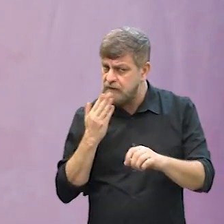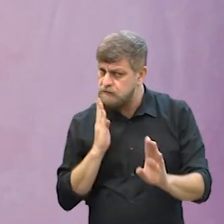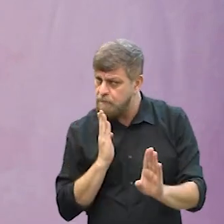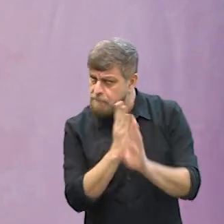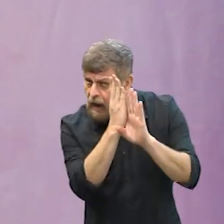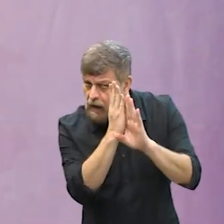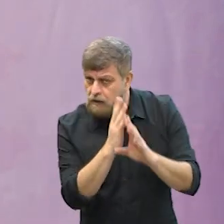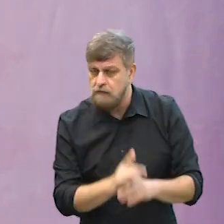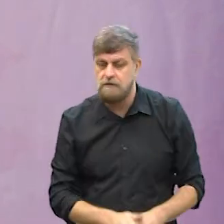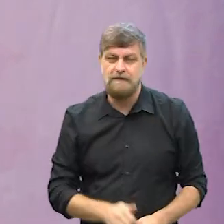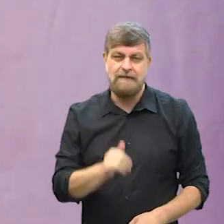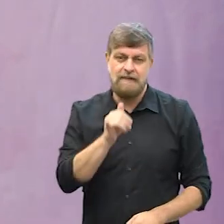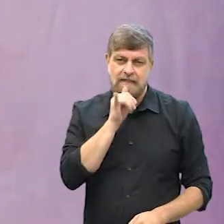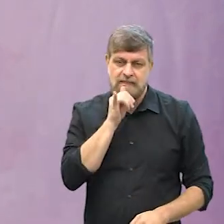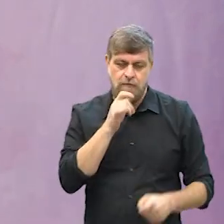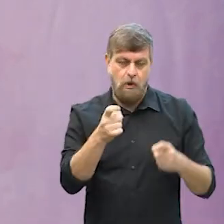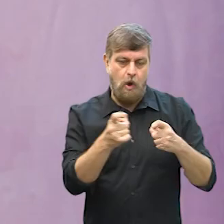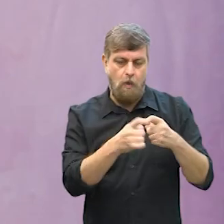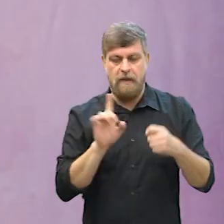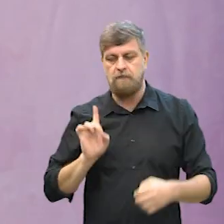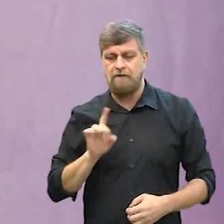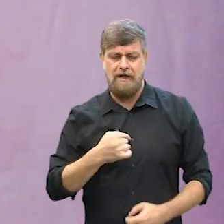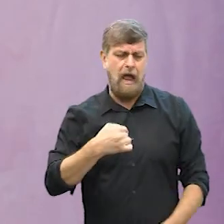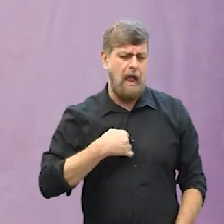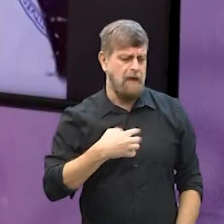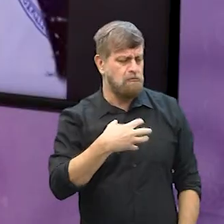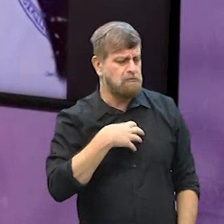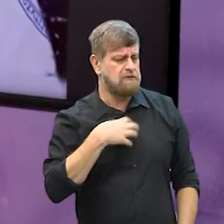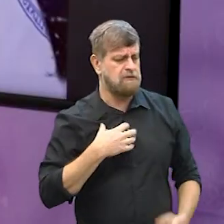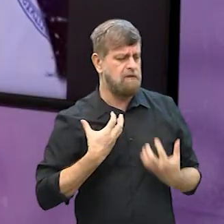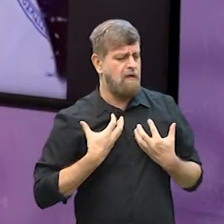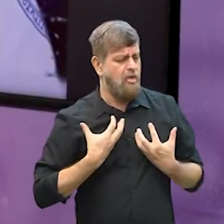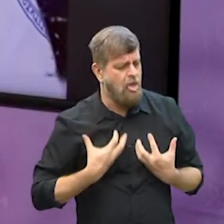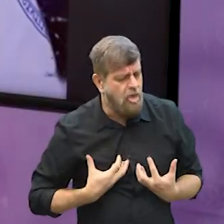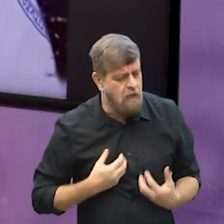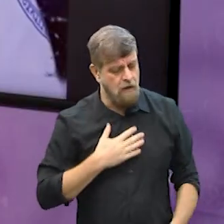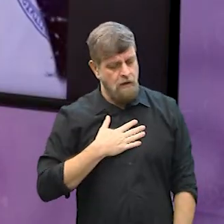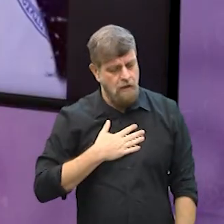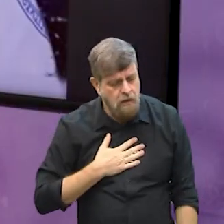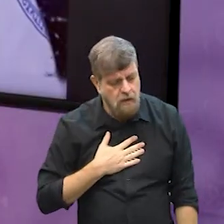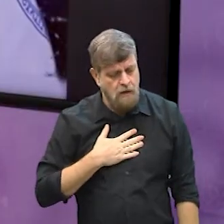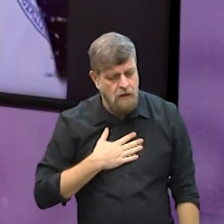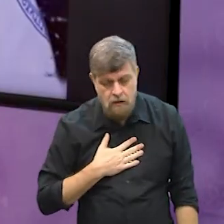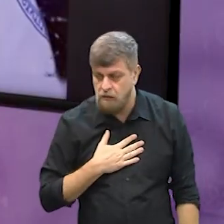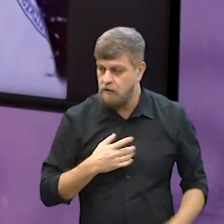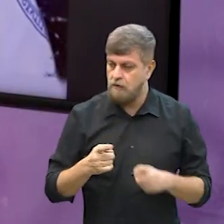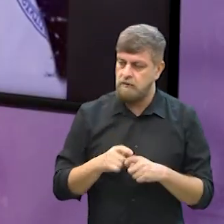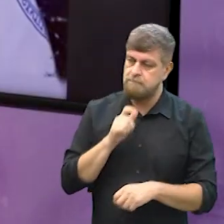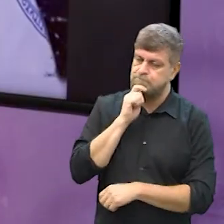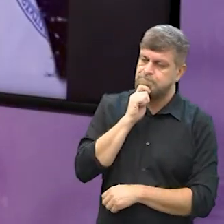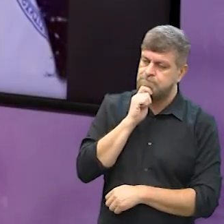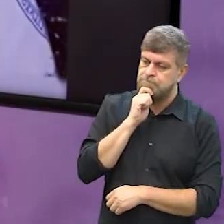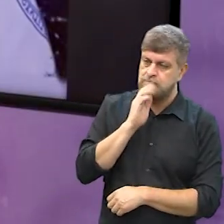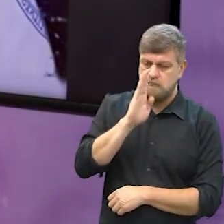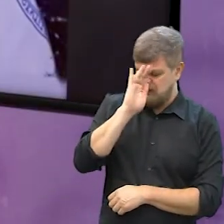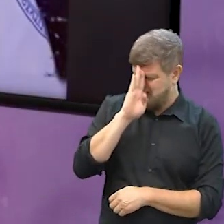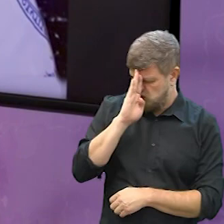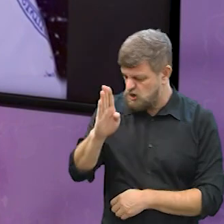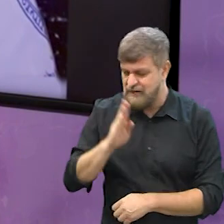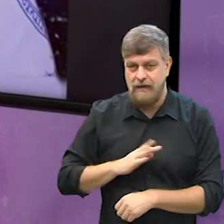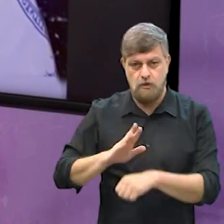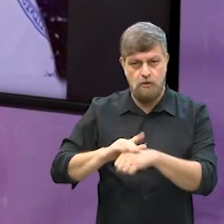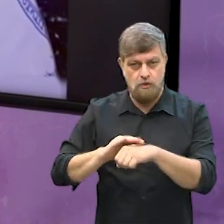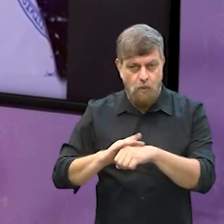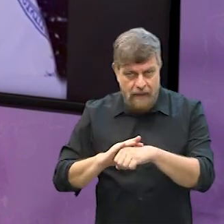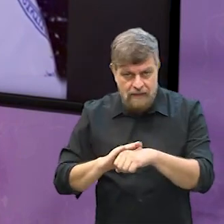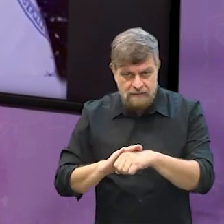doutor? Chega no consultório relatando esses sintomas. O senhor já fala, é hipertensão pulmonar, ou existem outras doenças também que